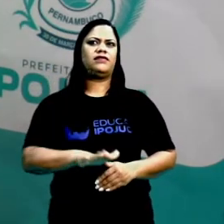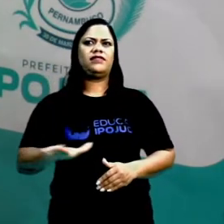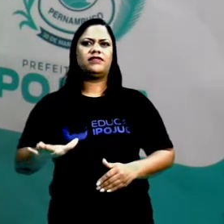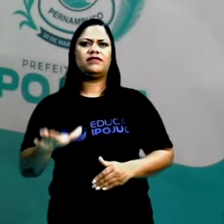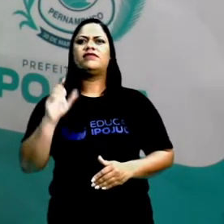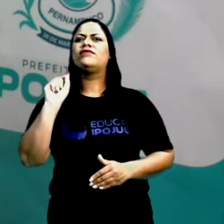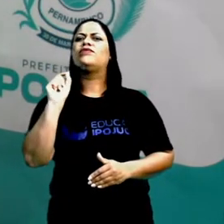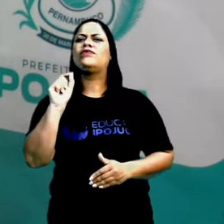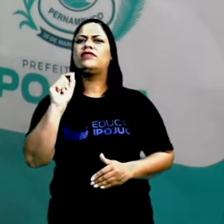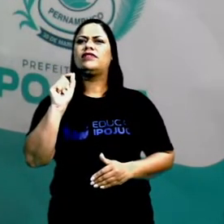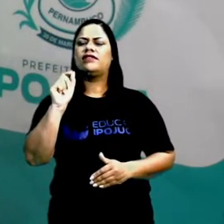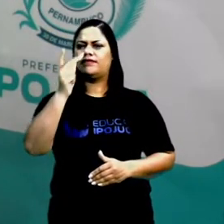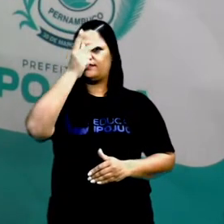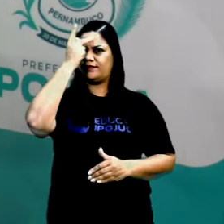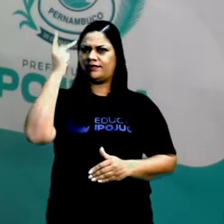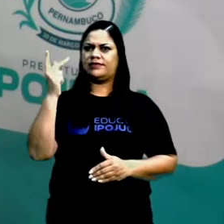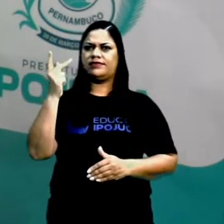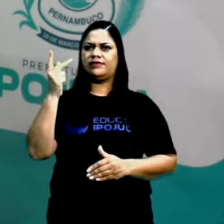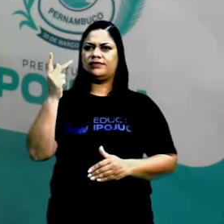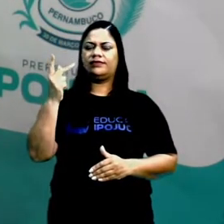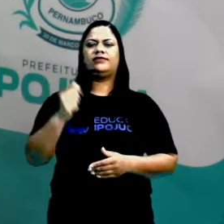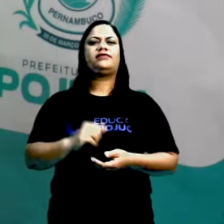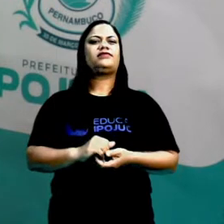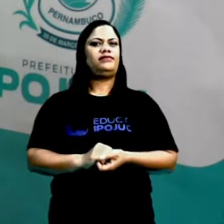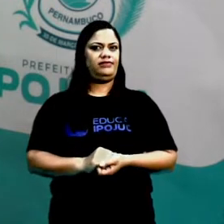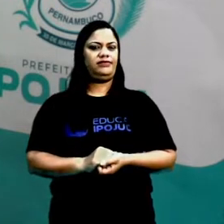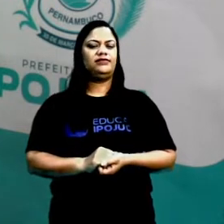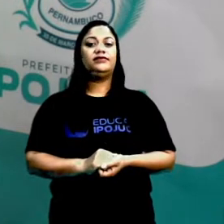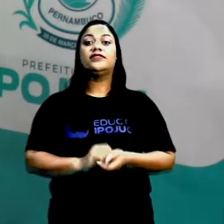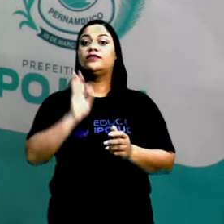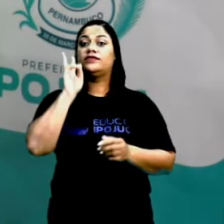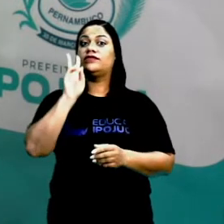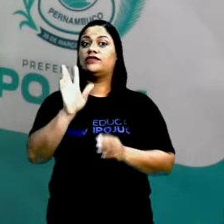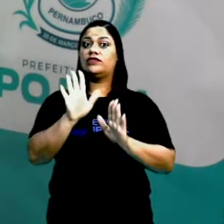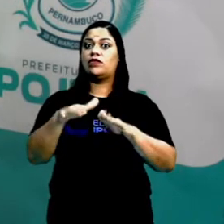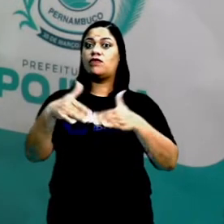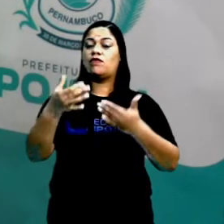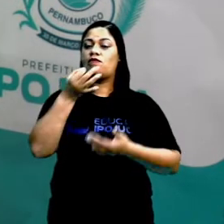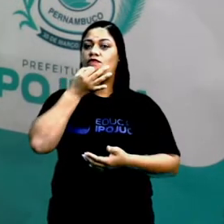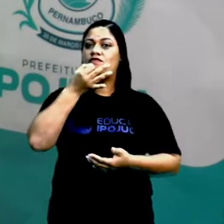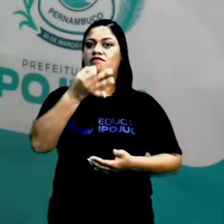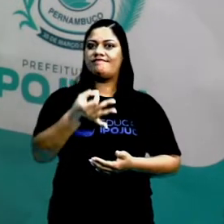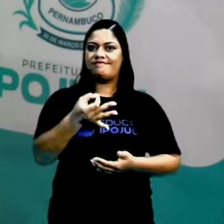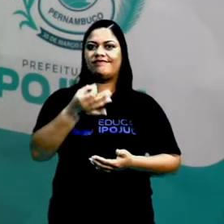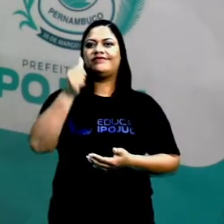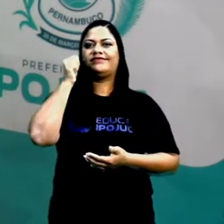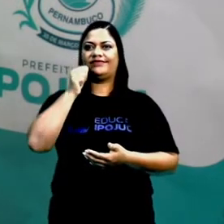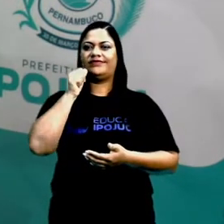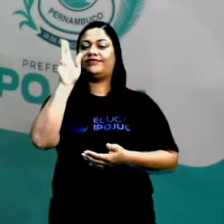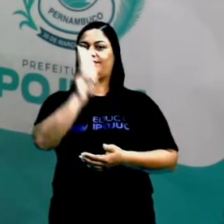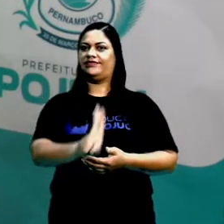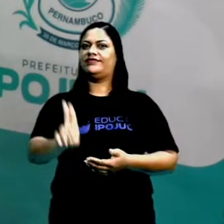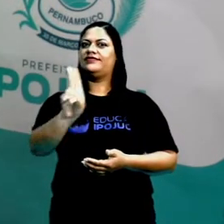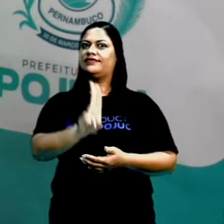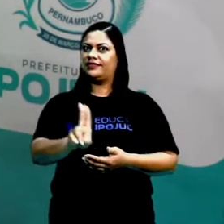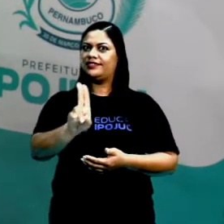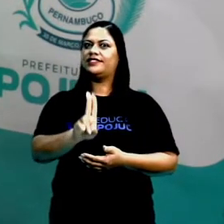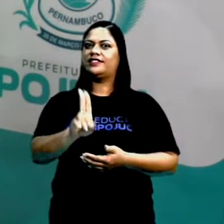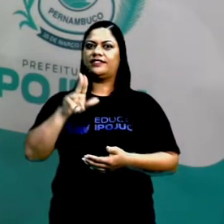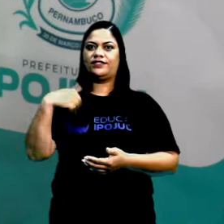que seria um pré-adolescente? Vamos ver quais são os argumentos que a Roseli Saião vai usar para